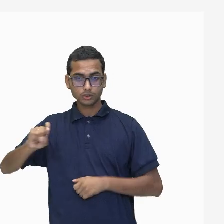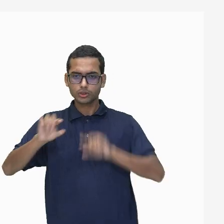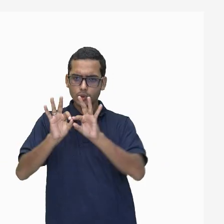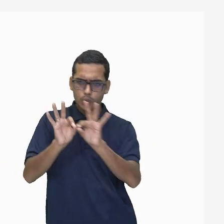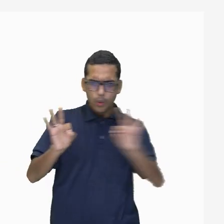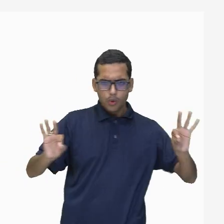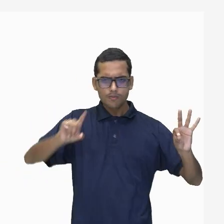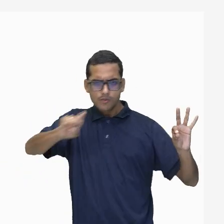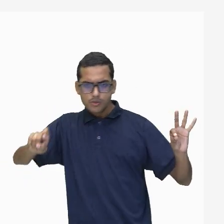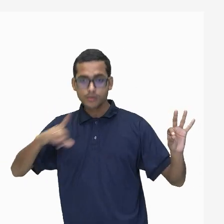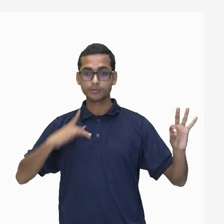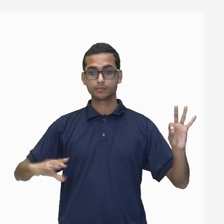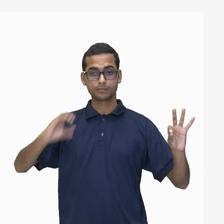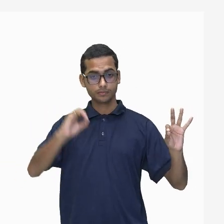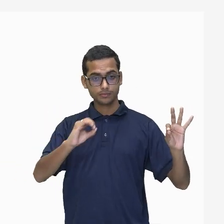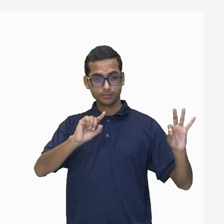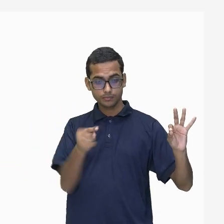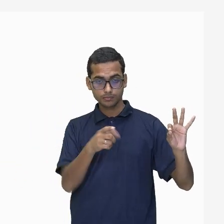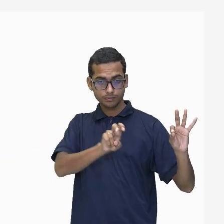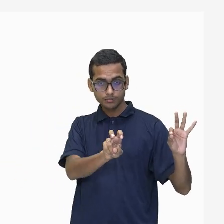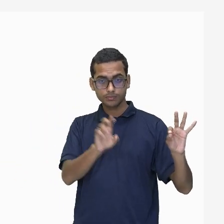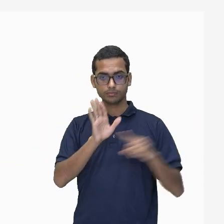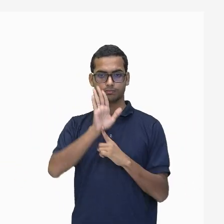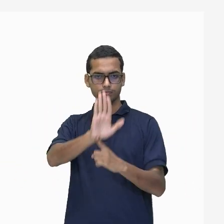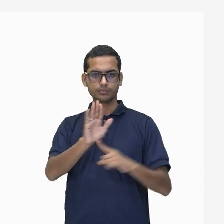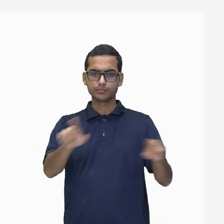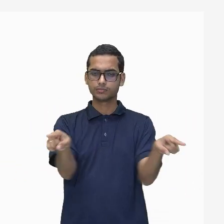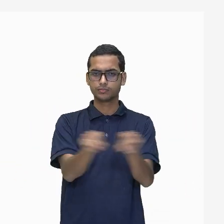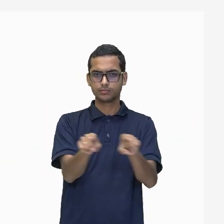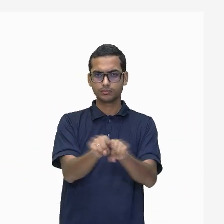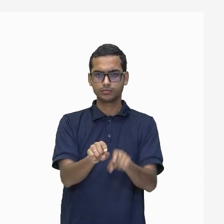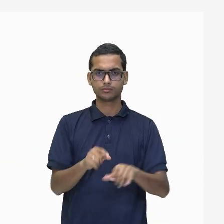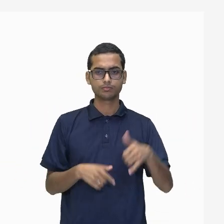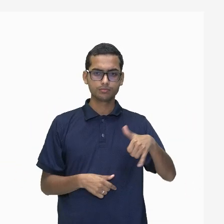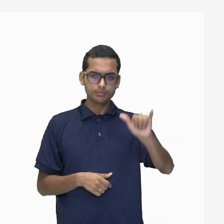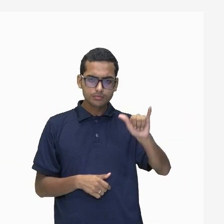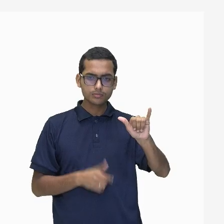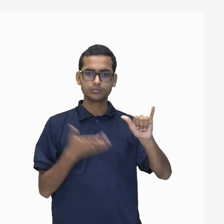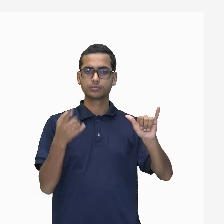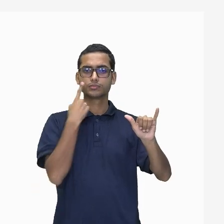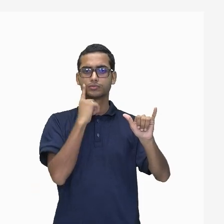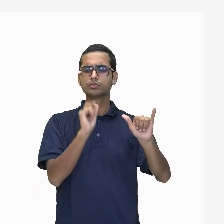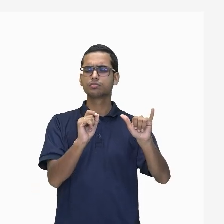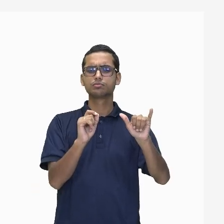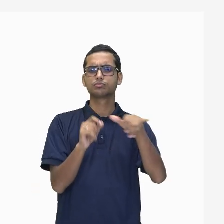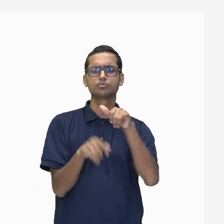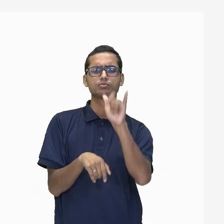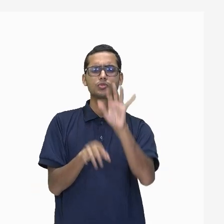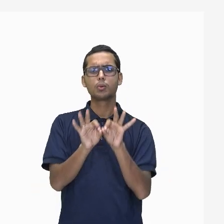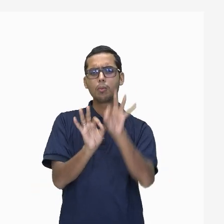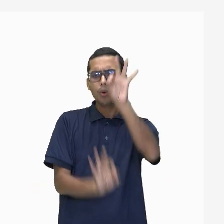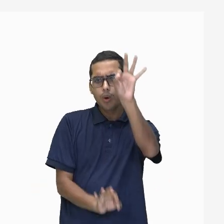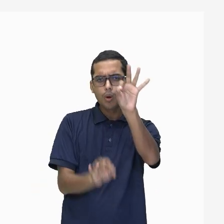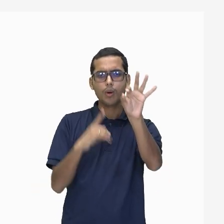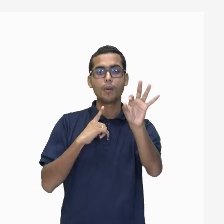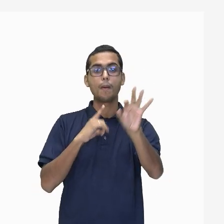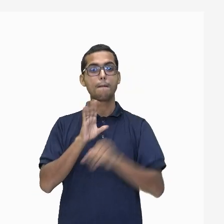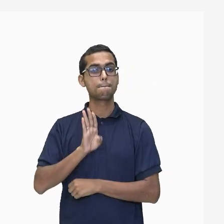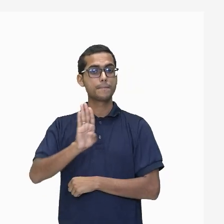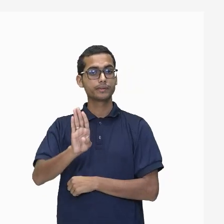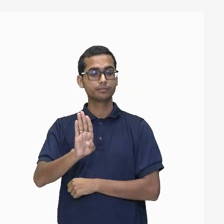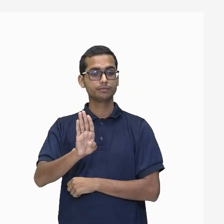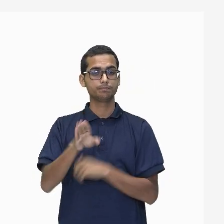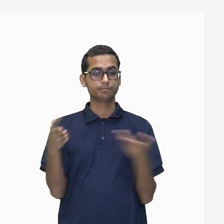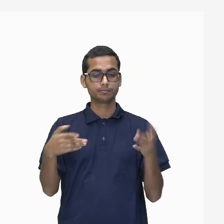vou marcar 0,5. E no eixo de y, eu vou marcar ali o coeficiente b, ou seja,